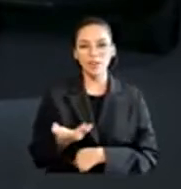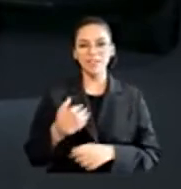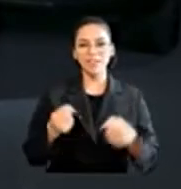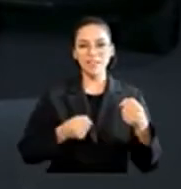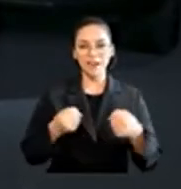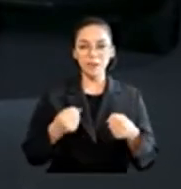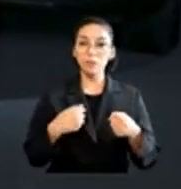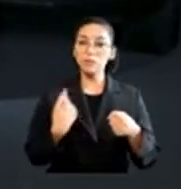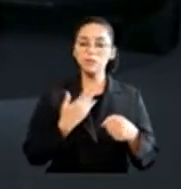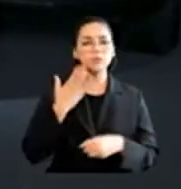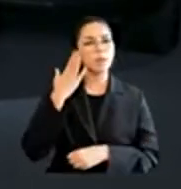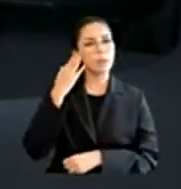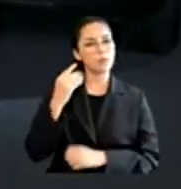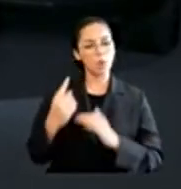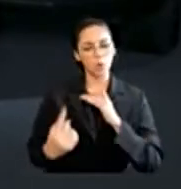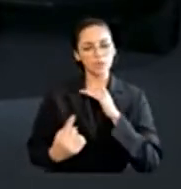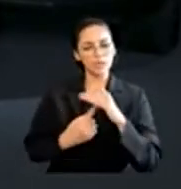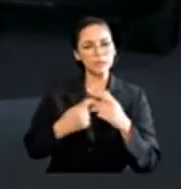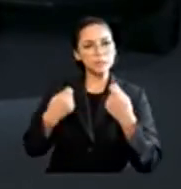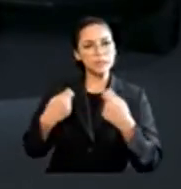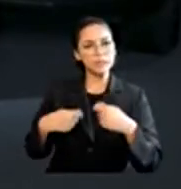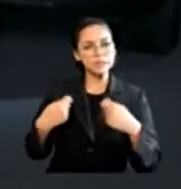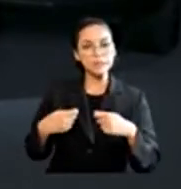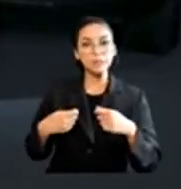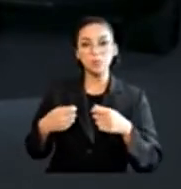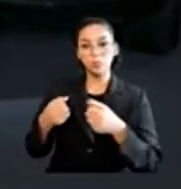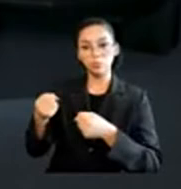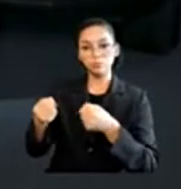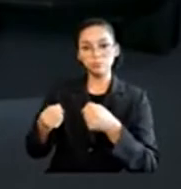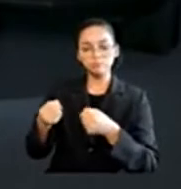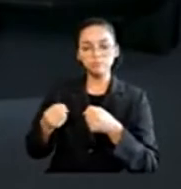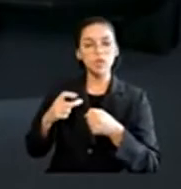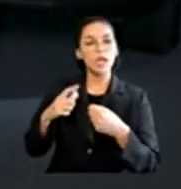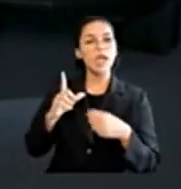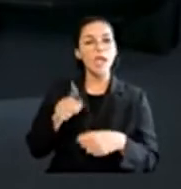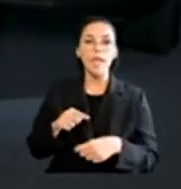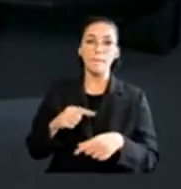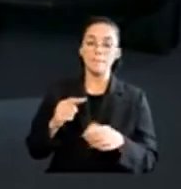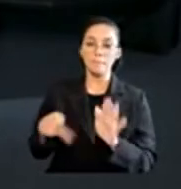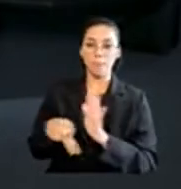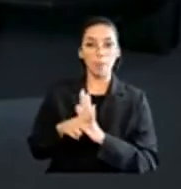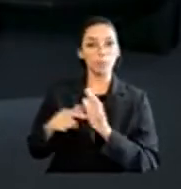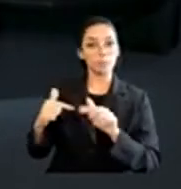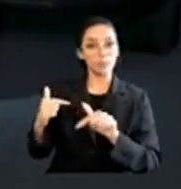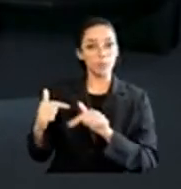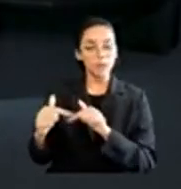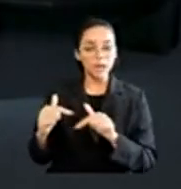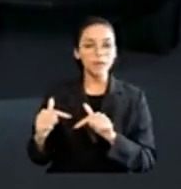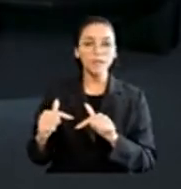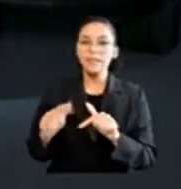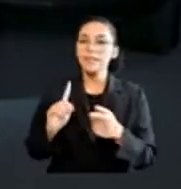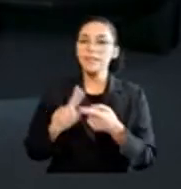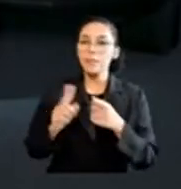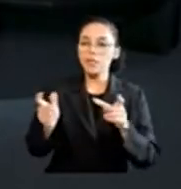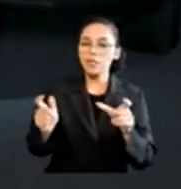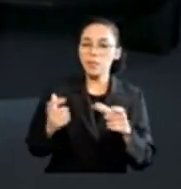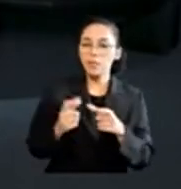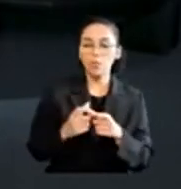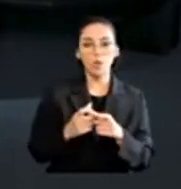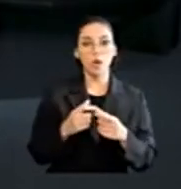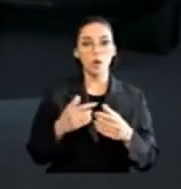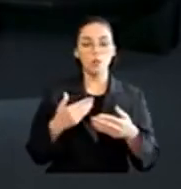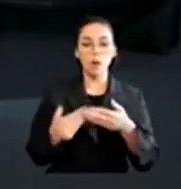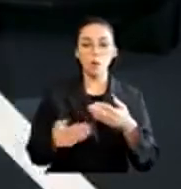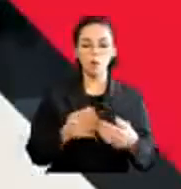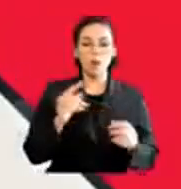cliente precisa de um veículo que seja uma ferramenta de trabalho e que reduza todo e qualquer ponto de fricção em